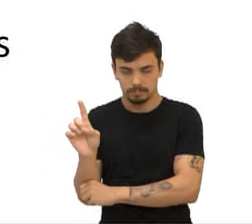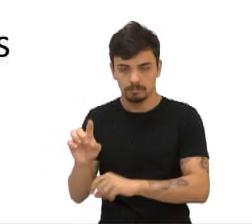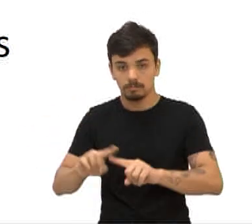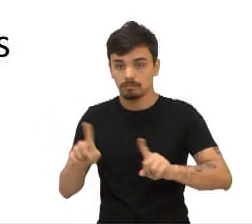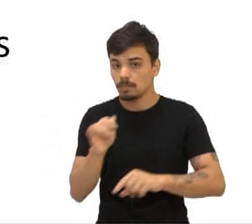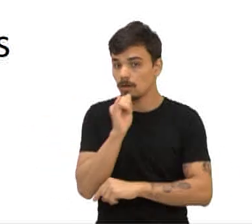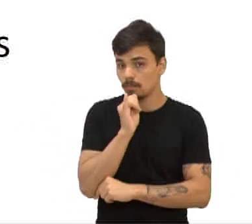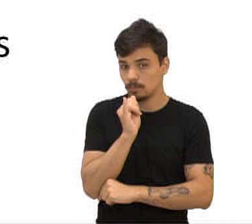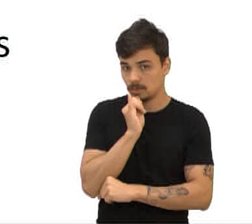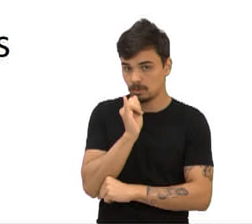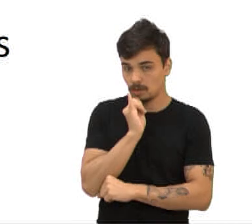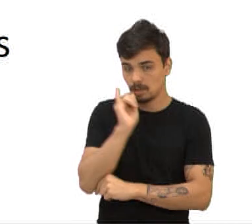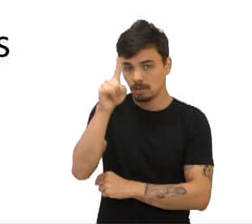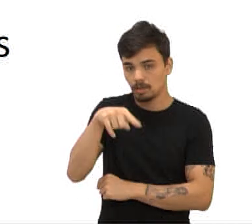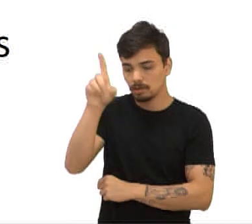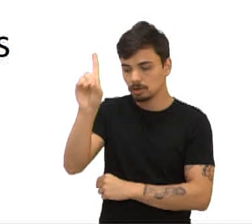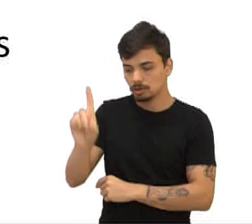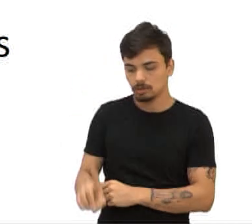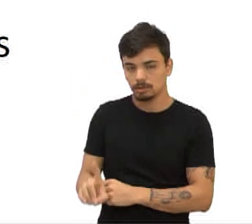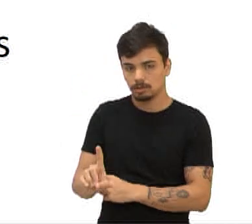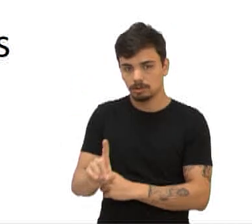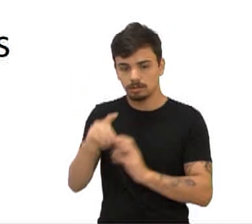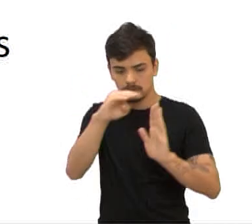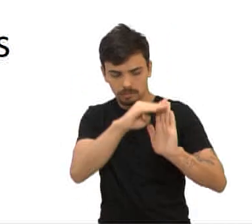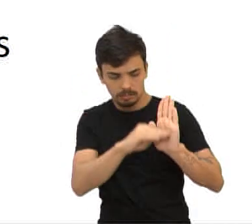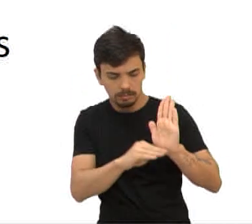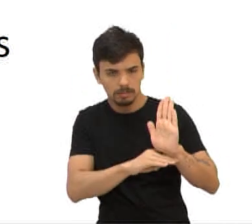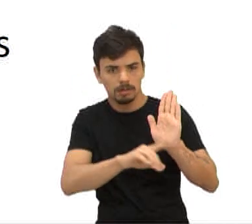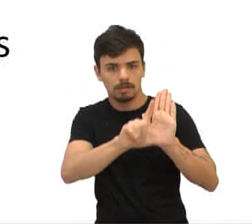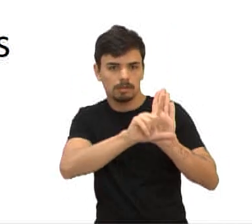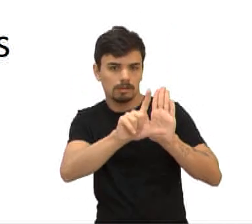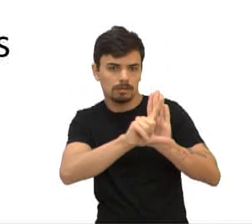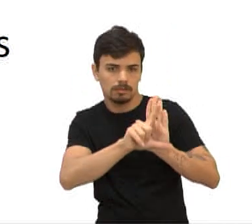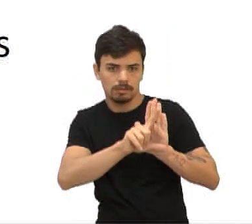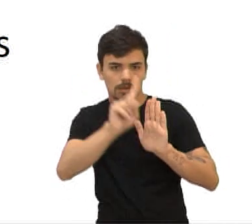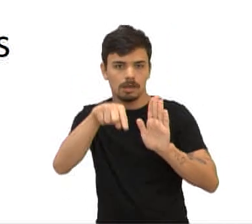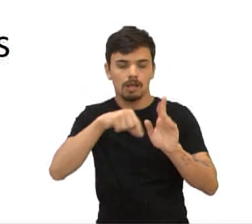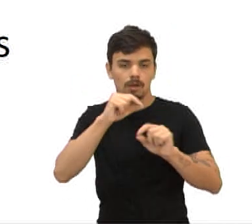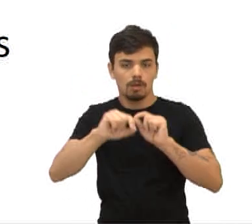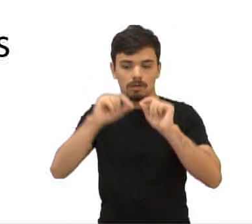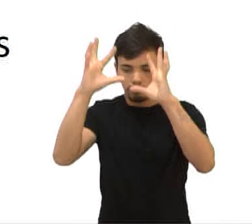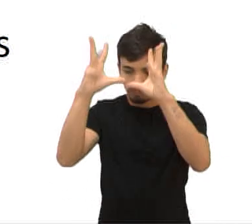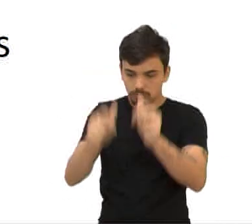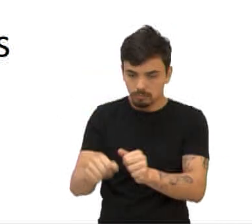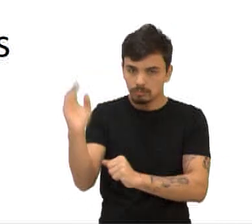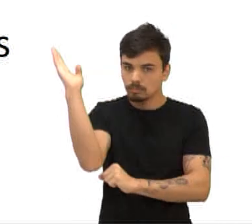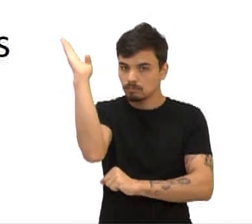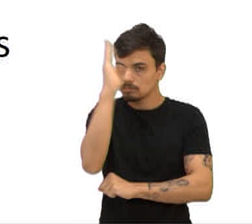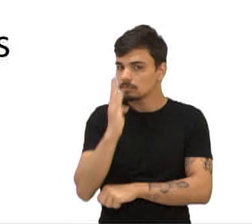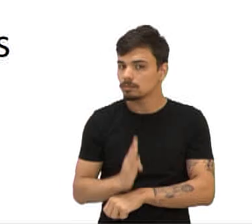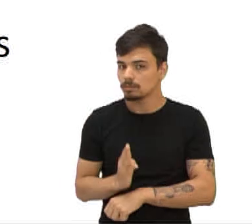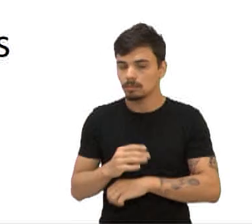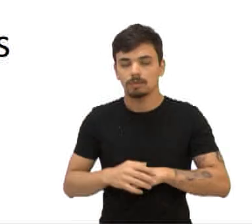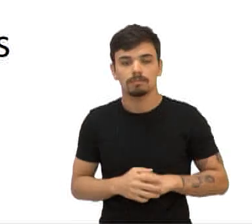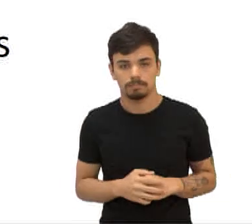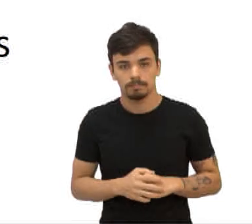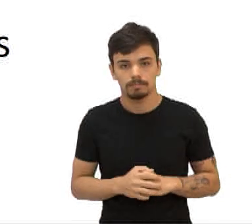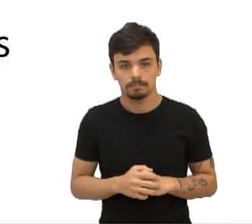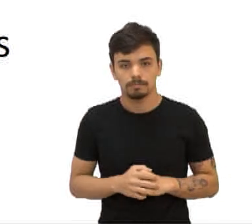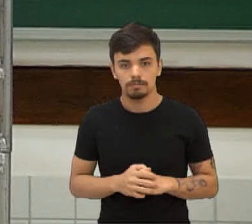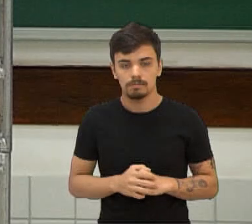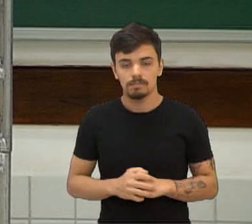Por exemplo, os direitos que estão listados na Constituição como aqueles que são de todos os brasileiros. Então, lá na